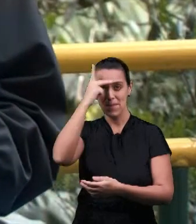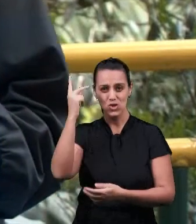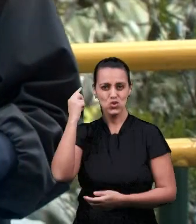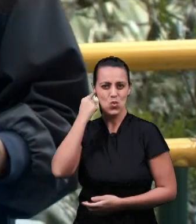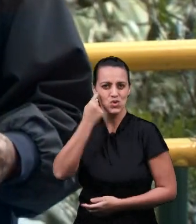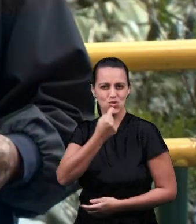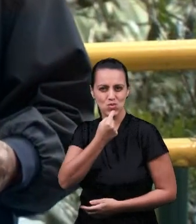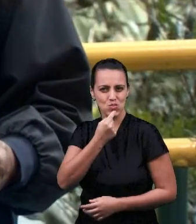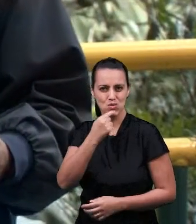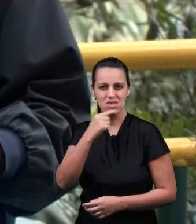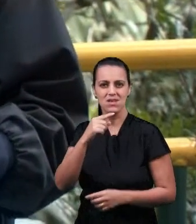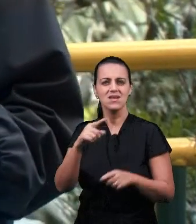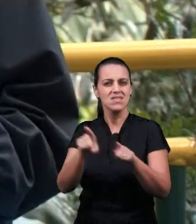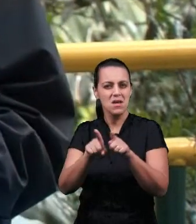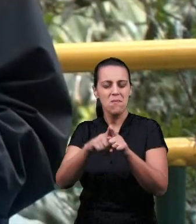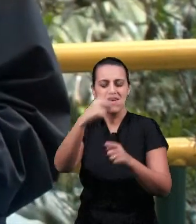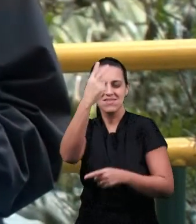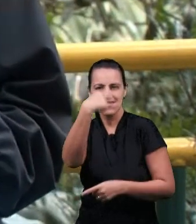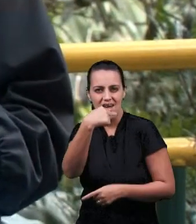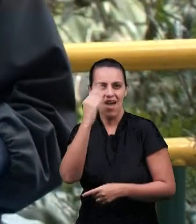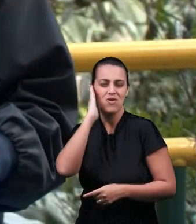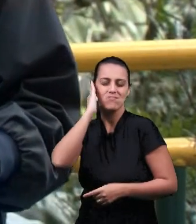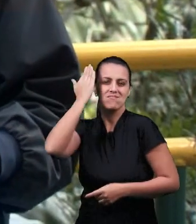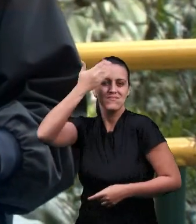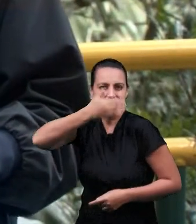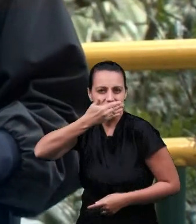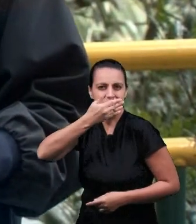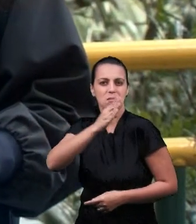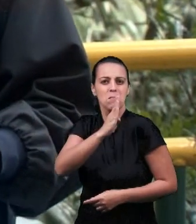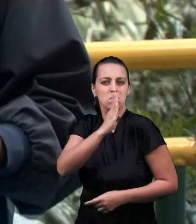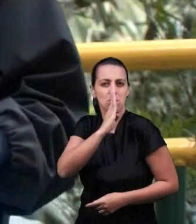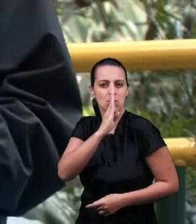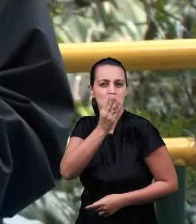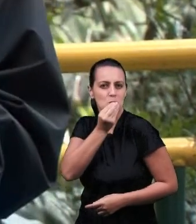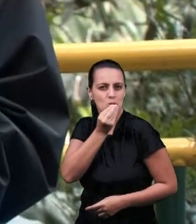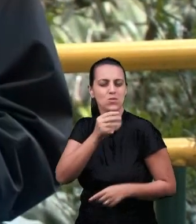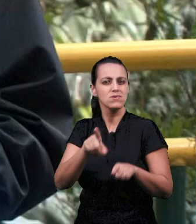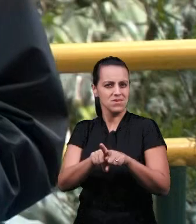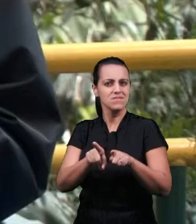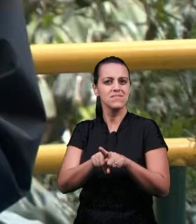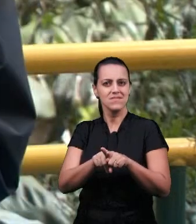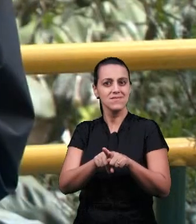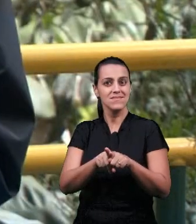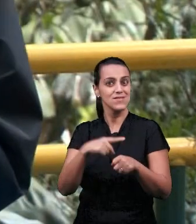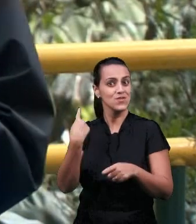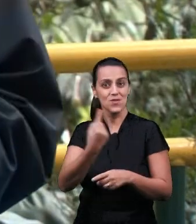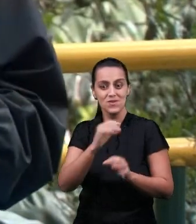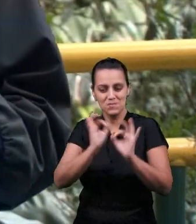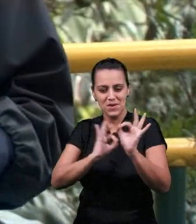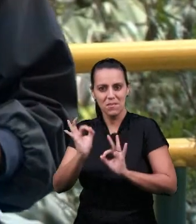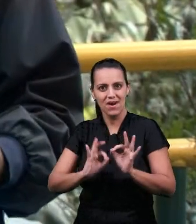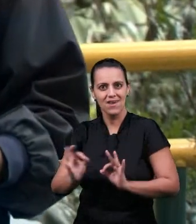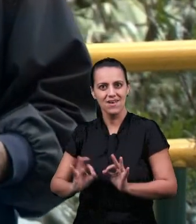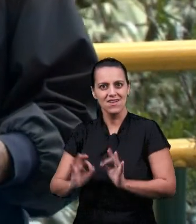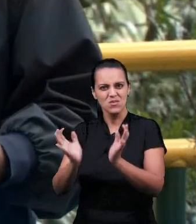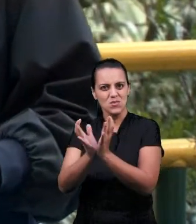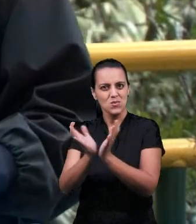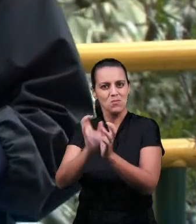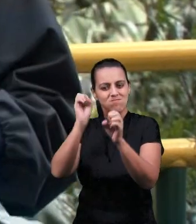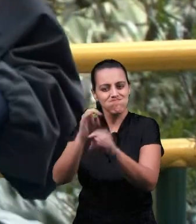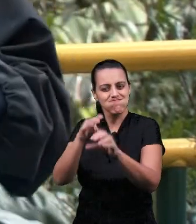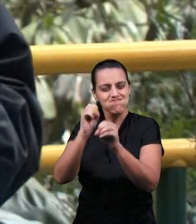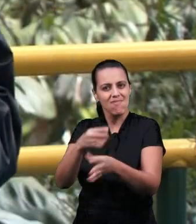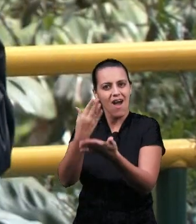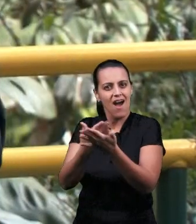surdos, mas aqueles que são cegos, surdos, mudos. Então, nós estamos preparando grupos para dar aula, porque nós